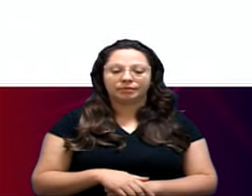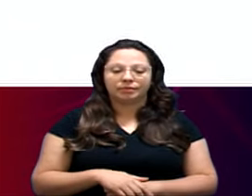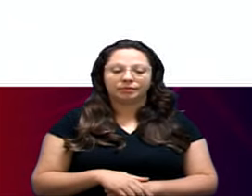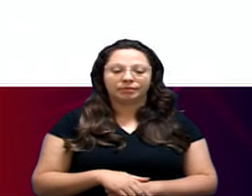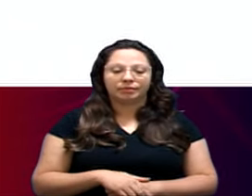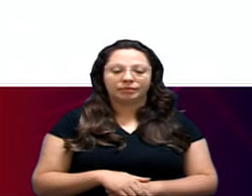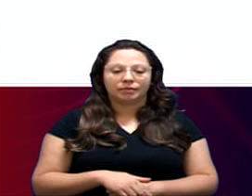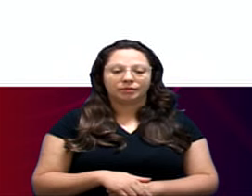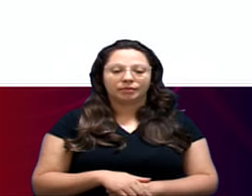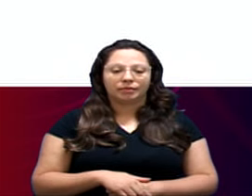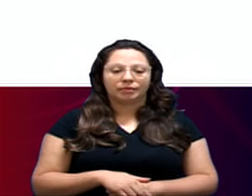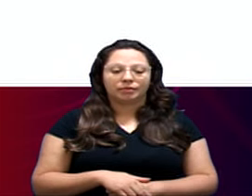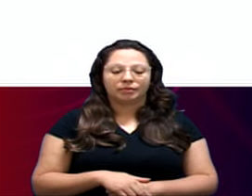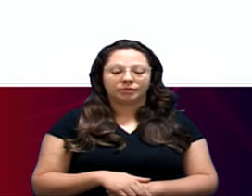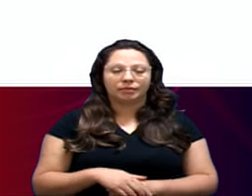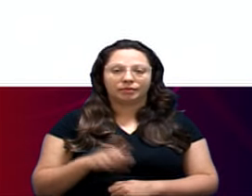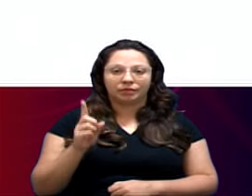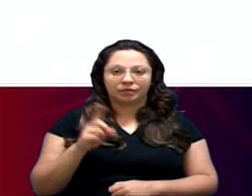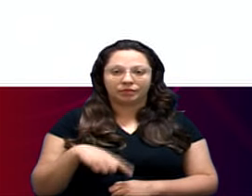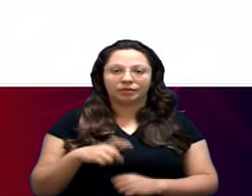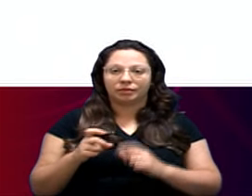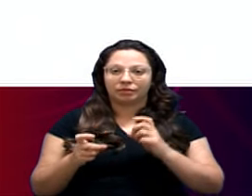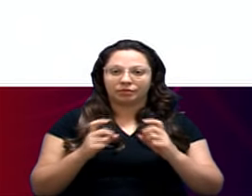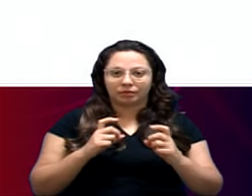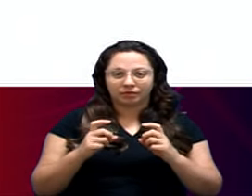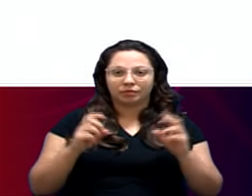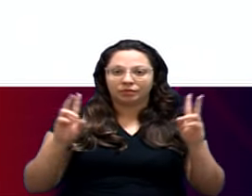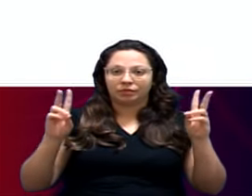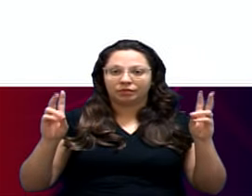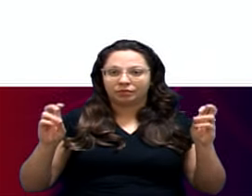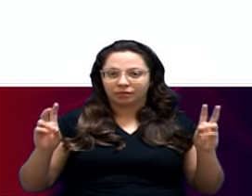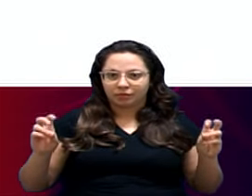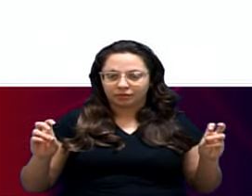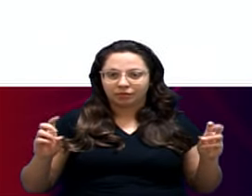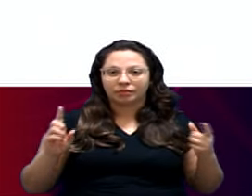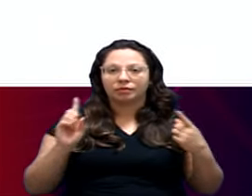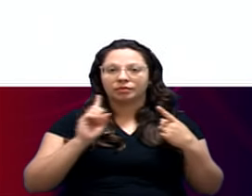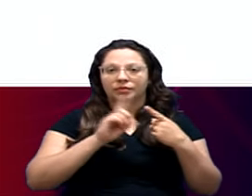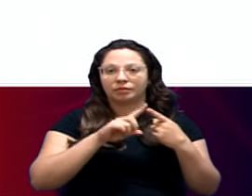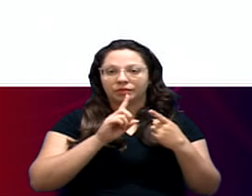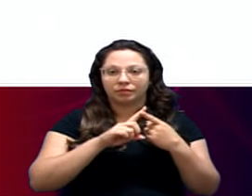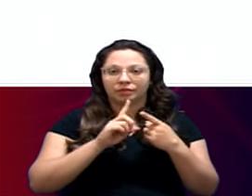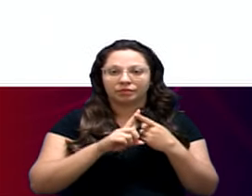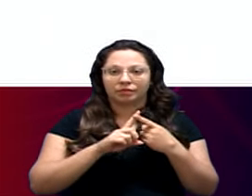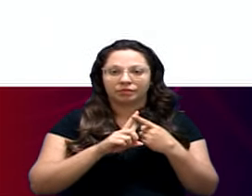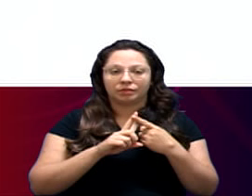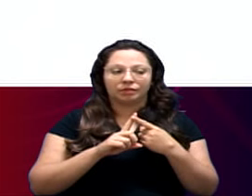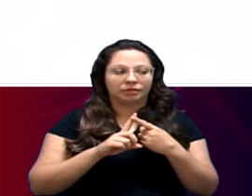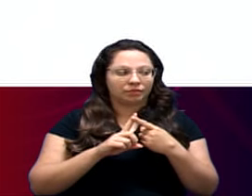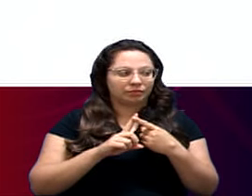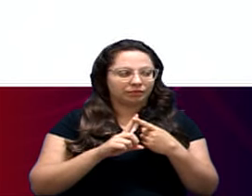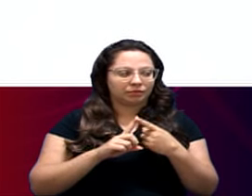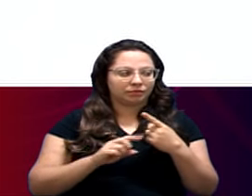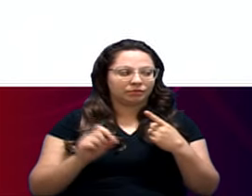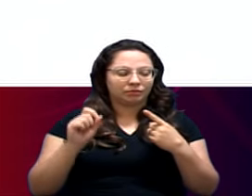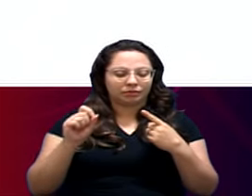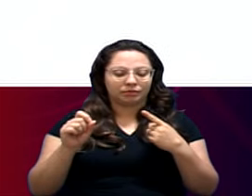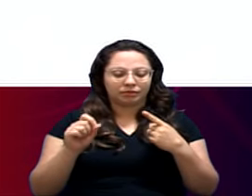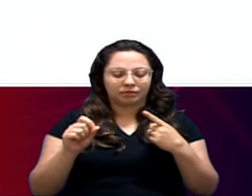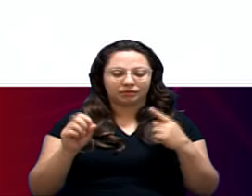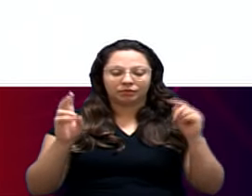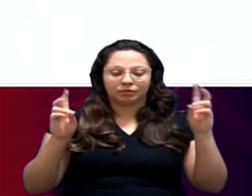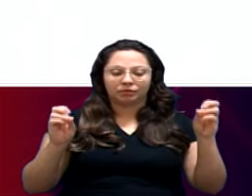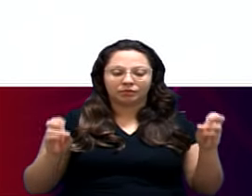bom Então essa é uma reunião temática a gente chama reunião temática número um eh vamos abordar aqui as questões